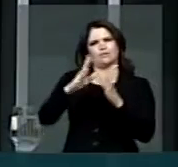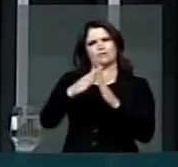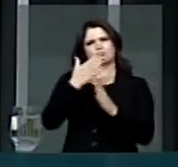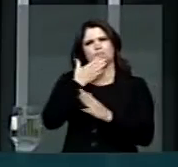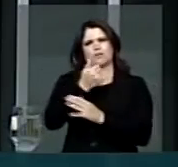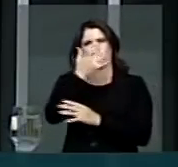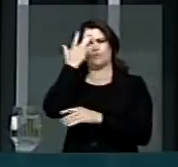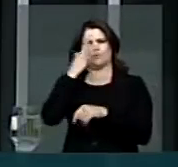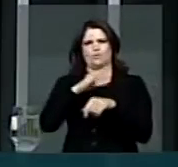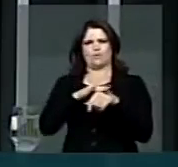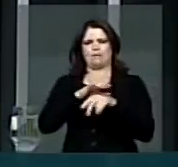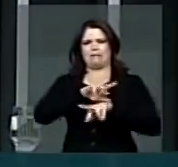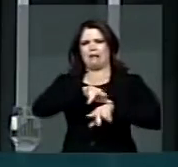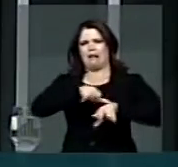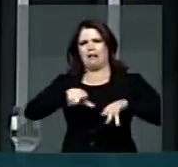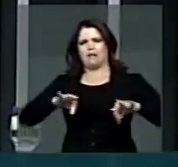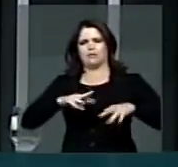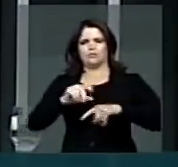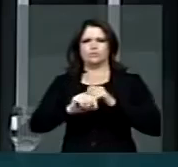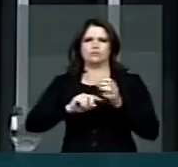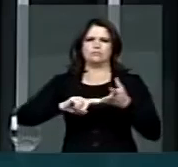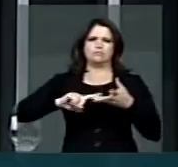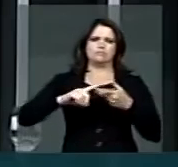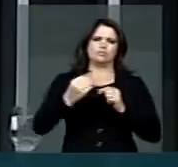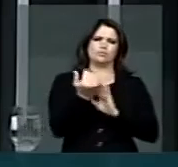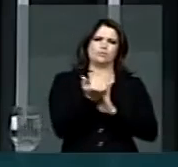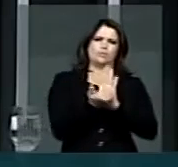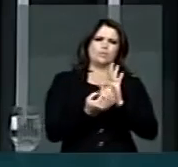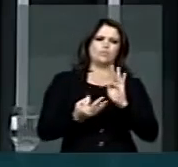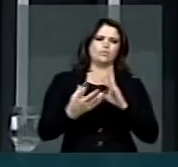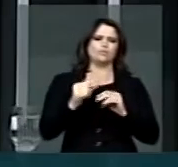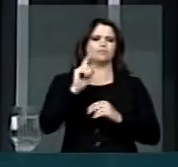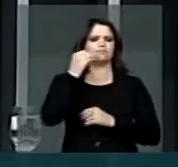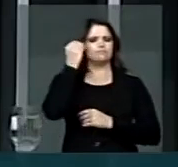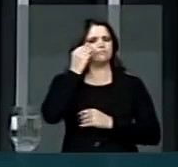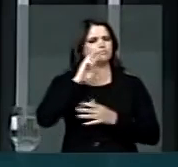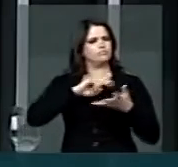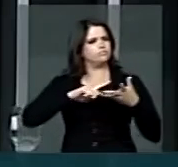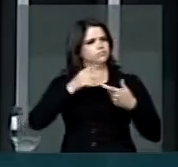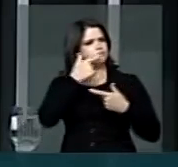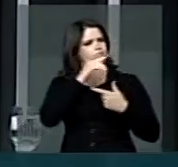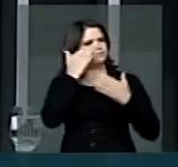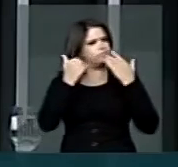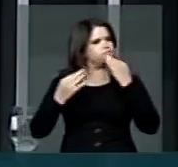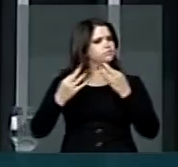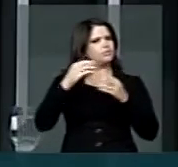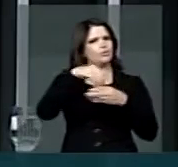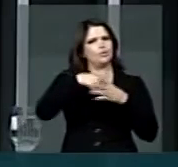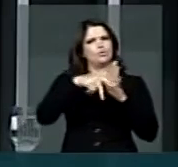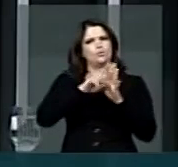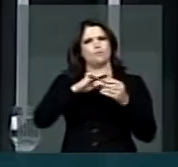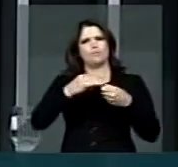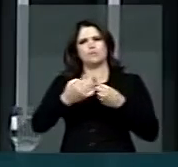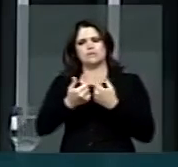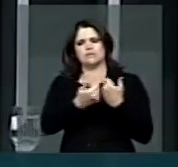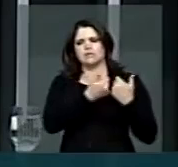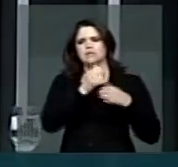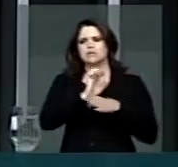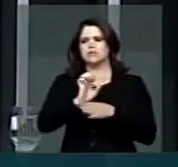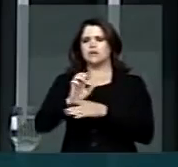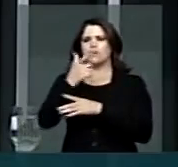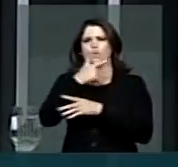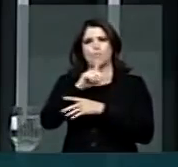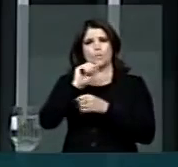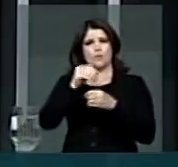Entre tantos outros, todas essas experiências de sucesso estabelecidas em municípios e estados serviram